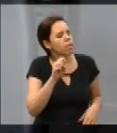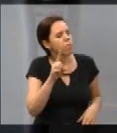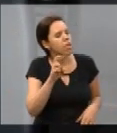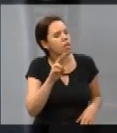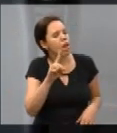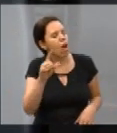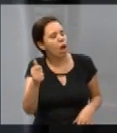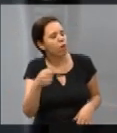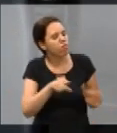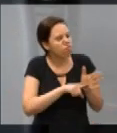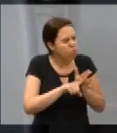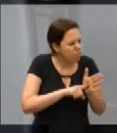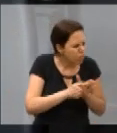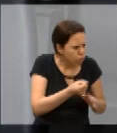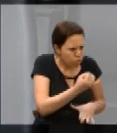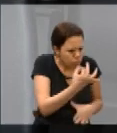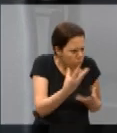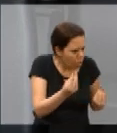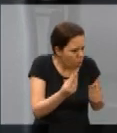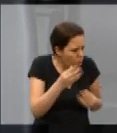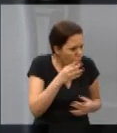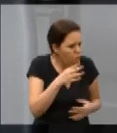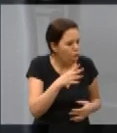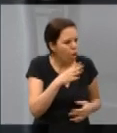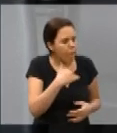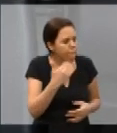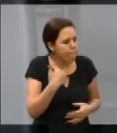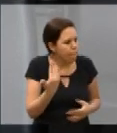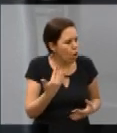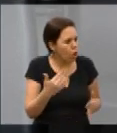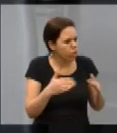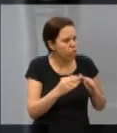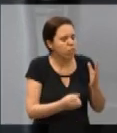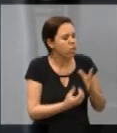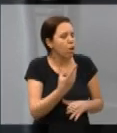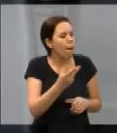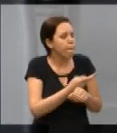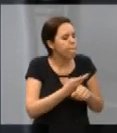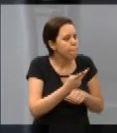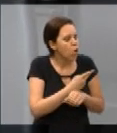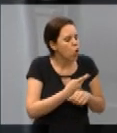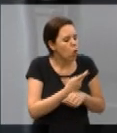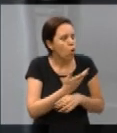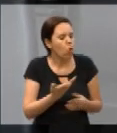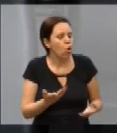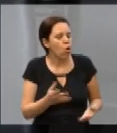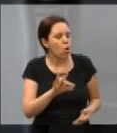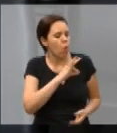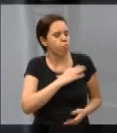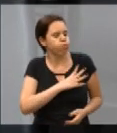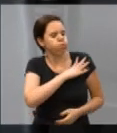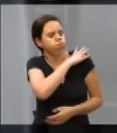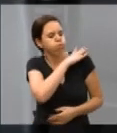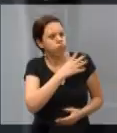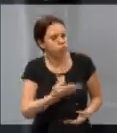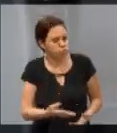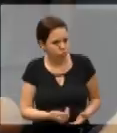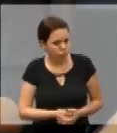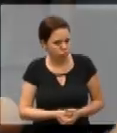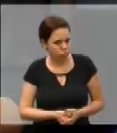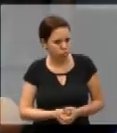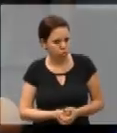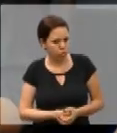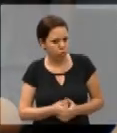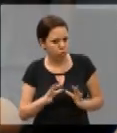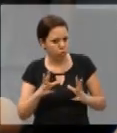que aconteceram e procura o detetive da cidade, né? Que é ele, que é... O delegado, né? É o delegado, mas é tudo,